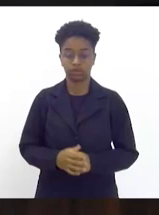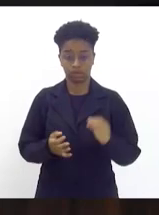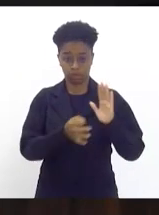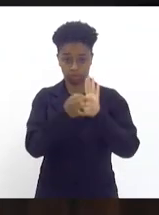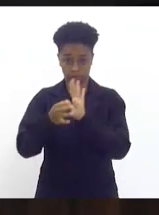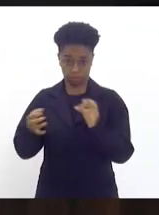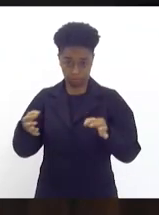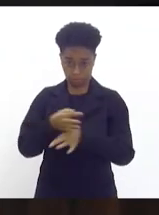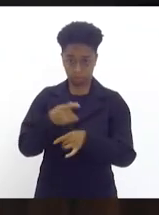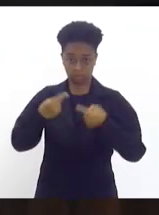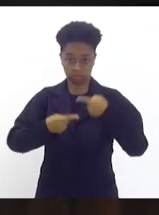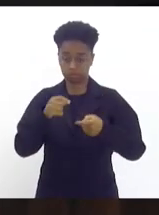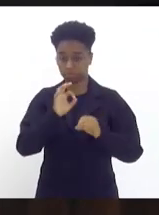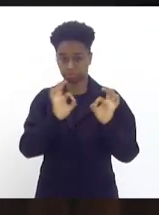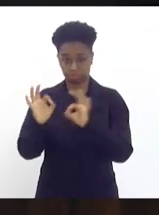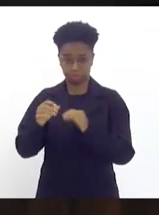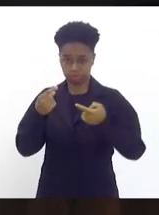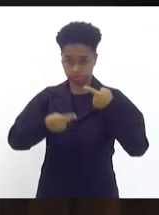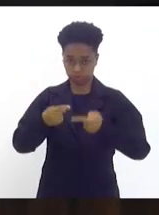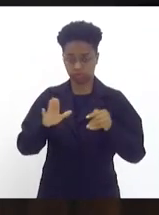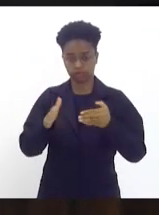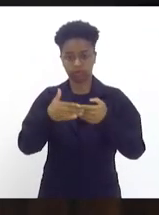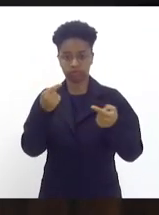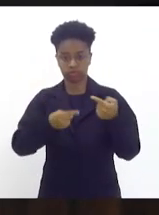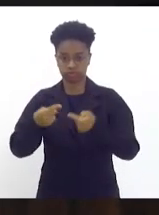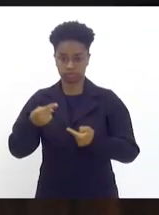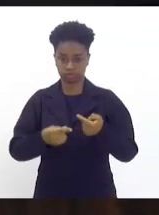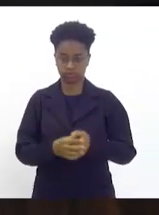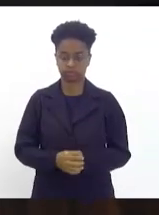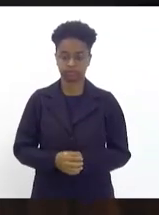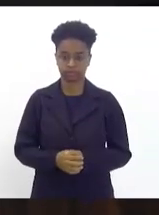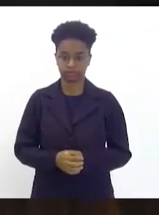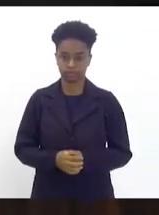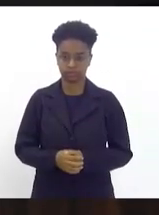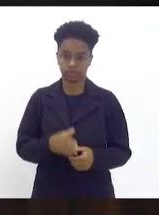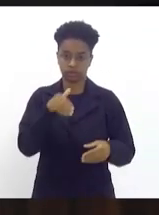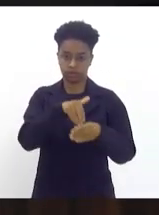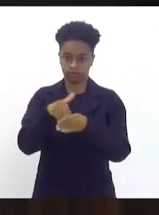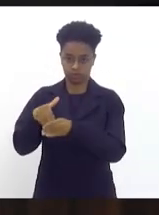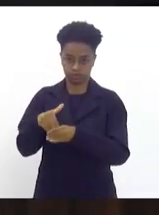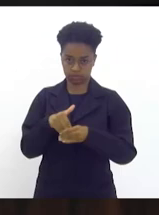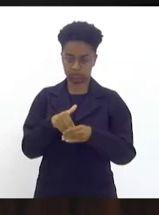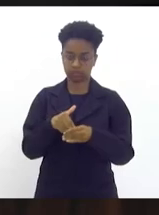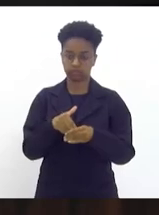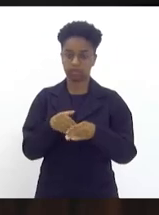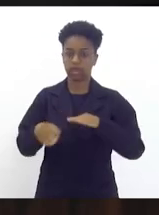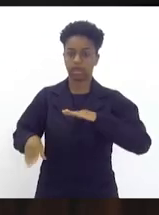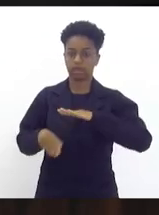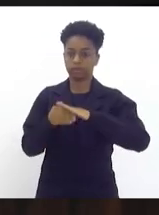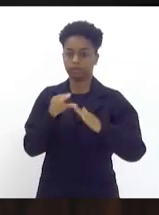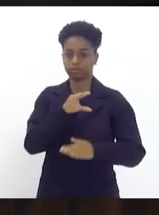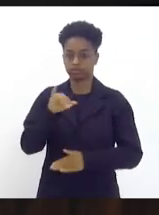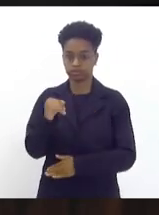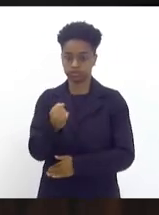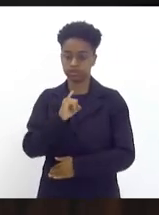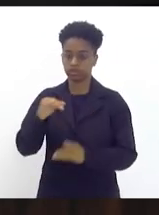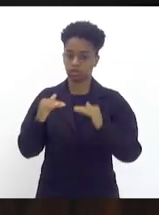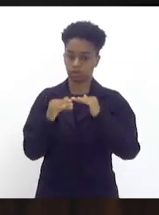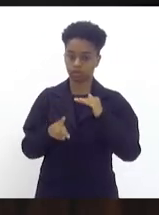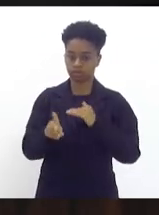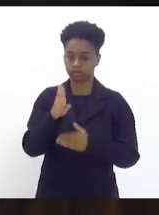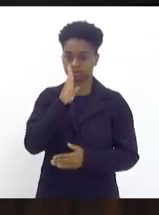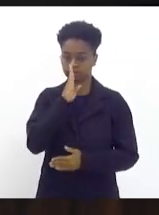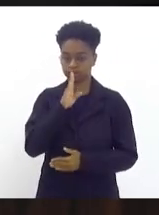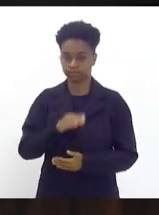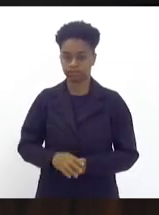emitidos em discussão não havendo Quem Queira discutir encerrada discussão em votação a emenda da ccj senhores que aprovam